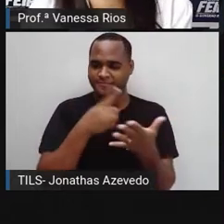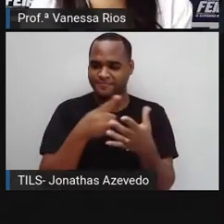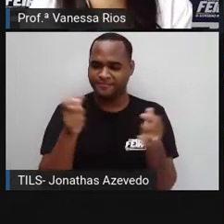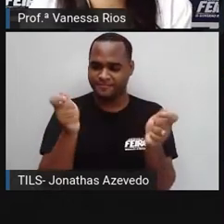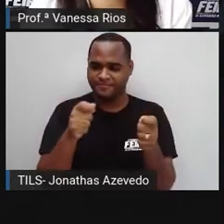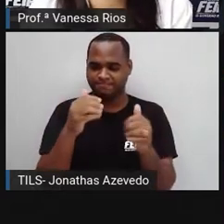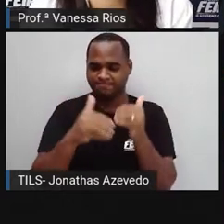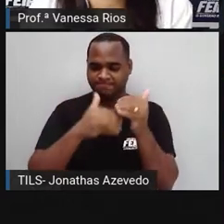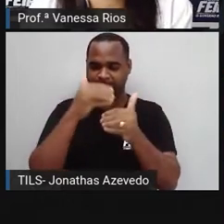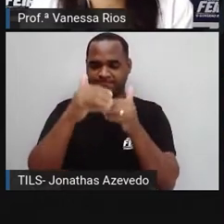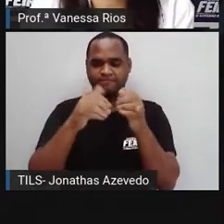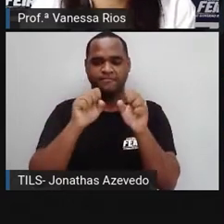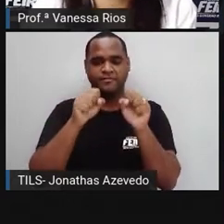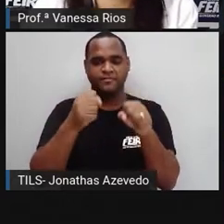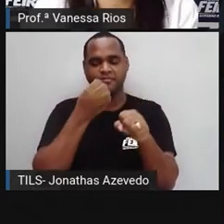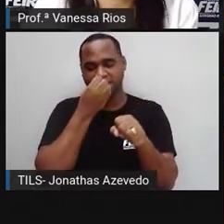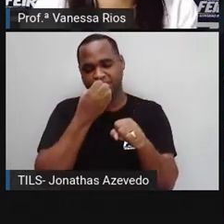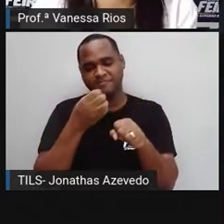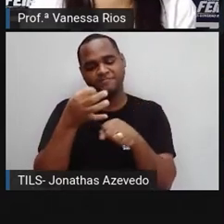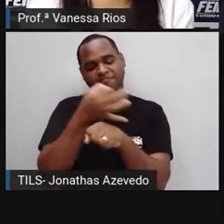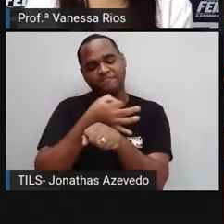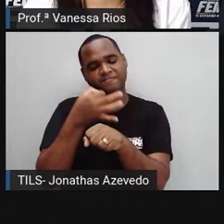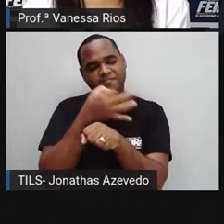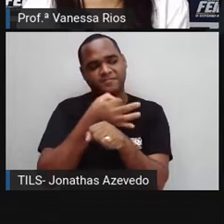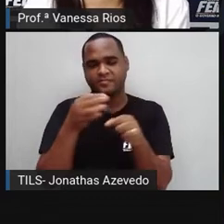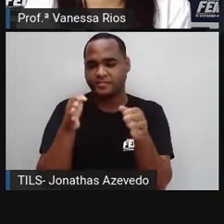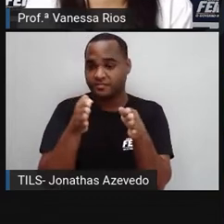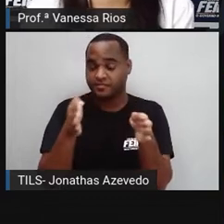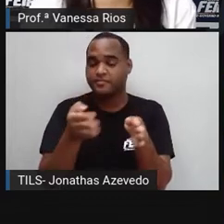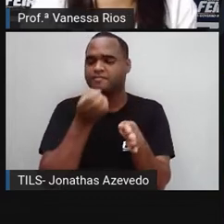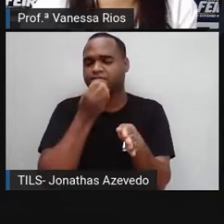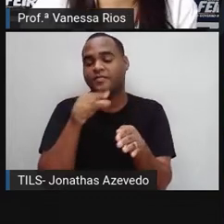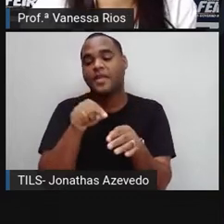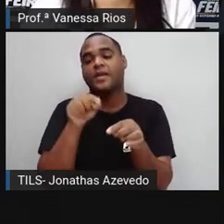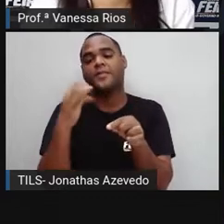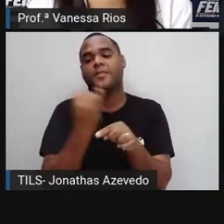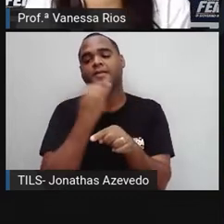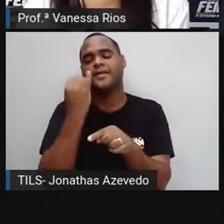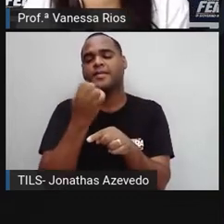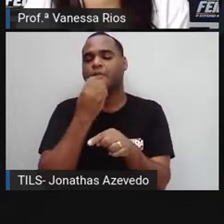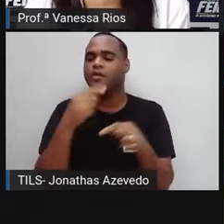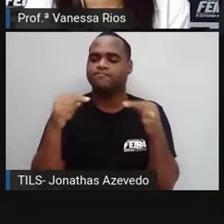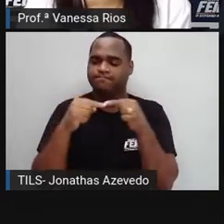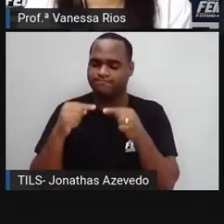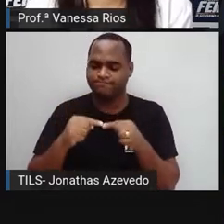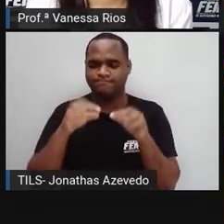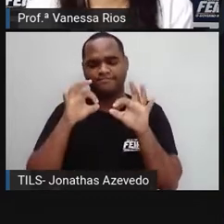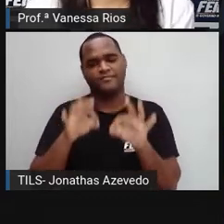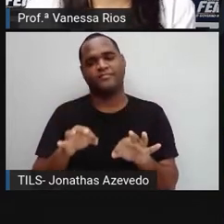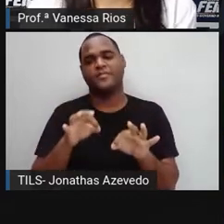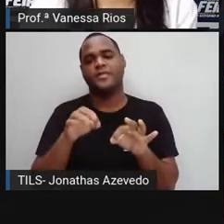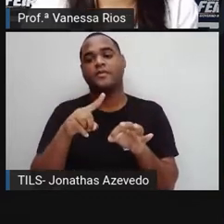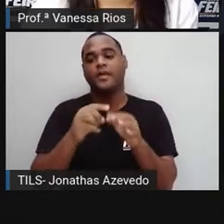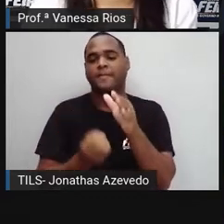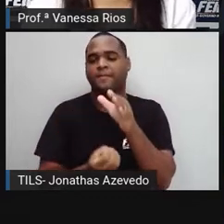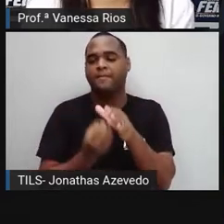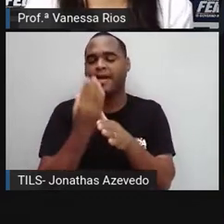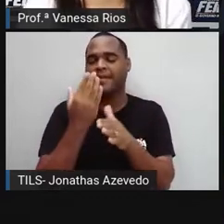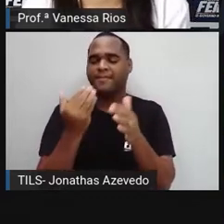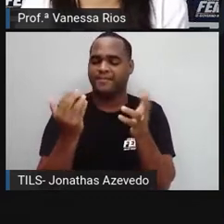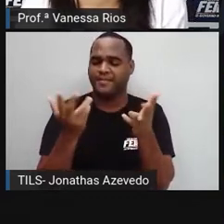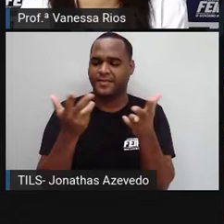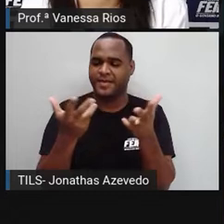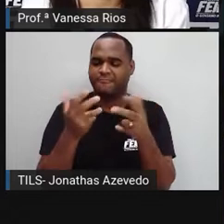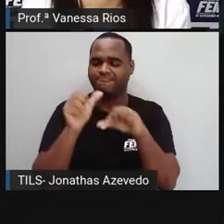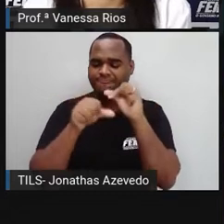podem desenvolver aí no período de férias e fazer deste momento tão importante, tão necessário, algo criativo,